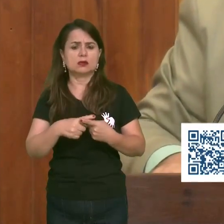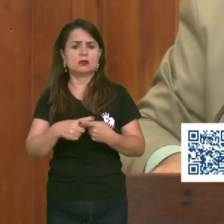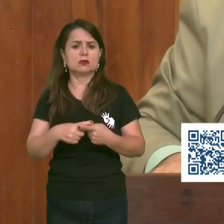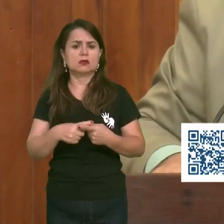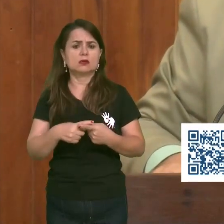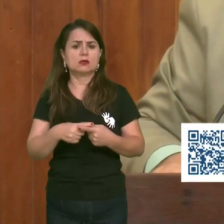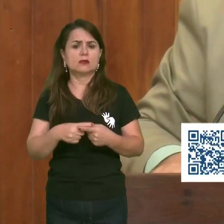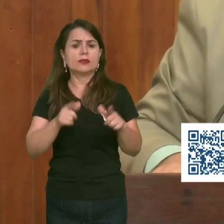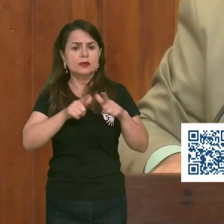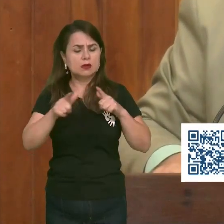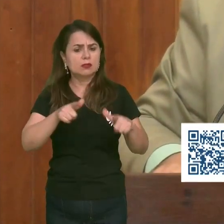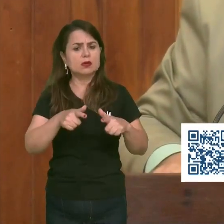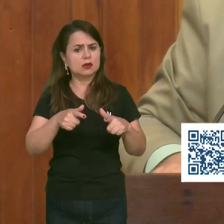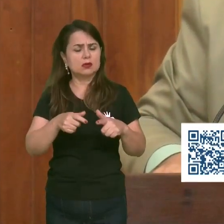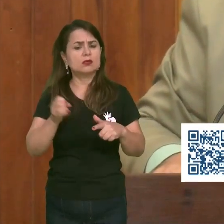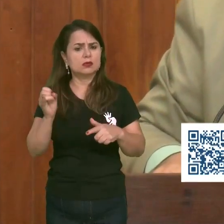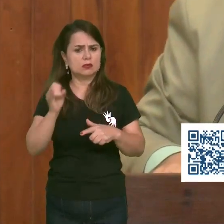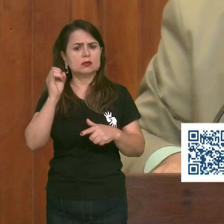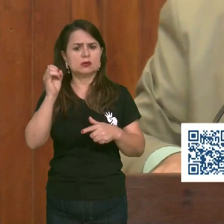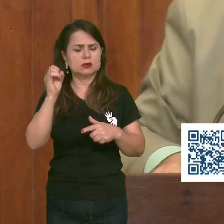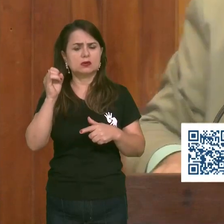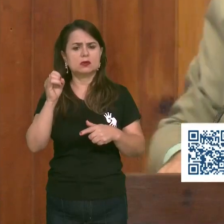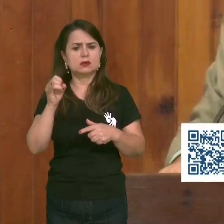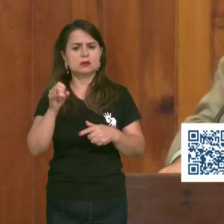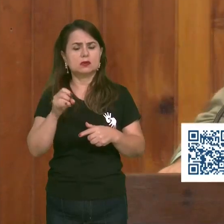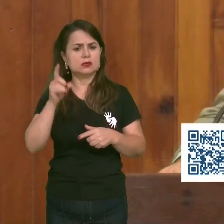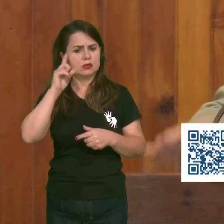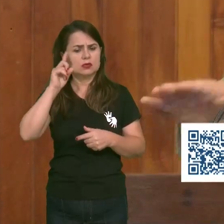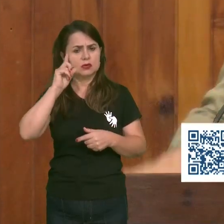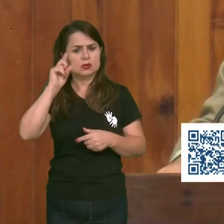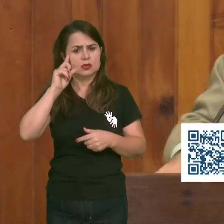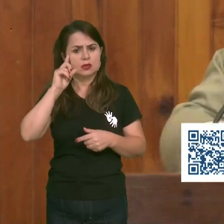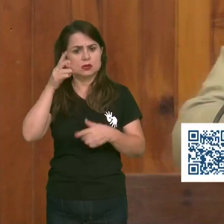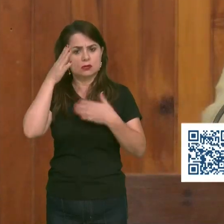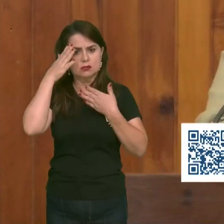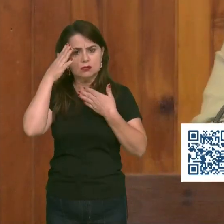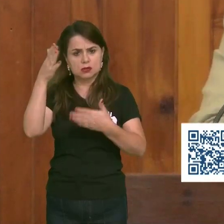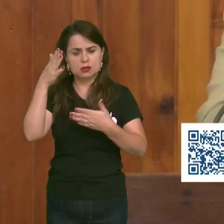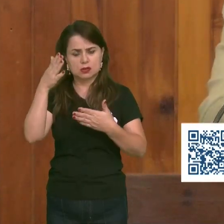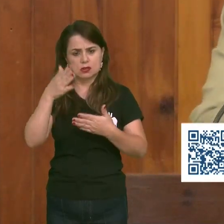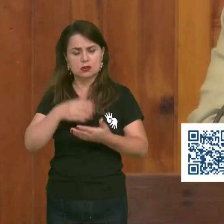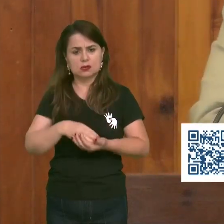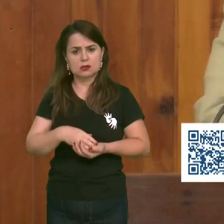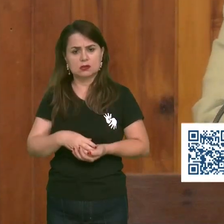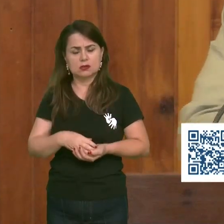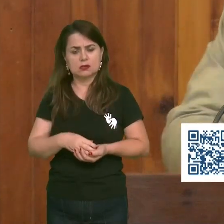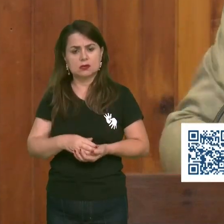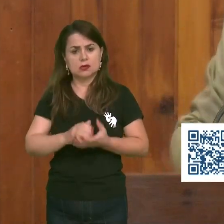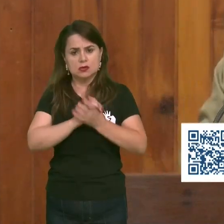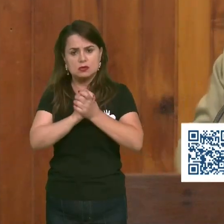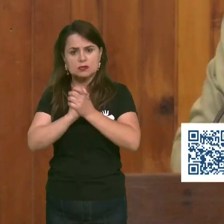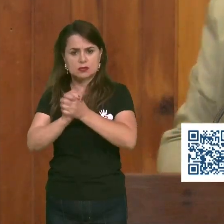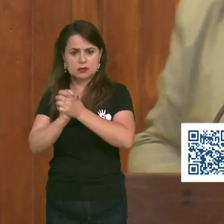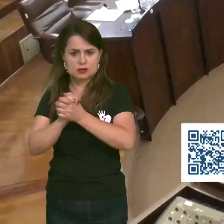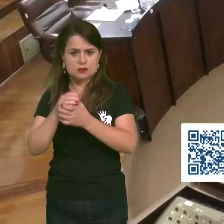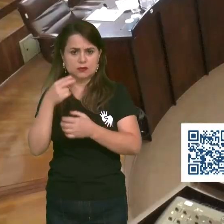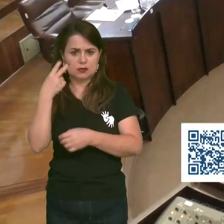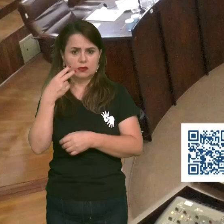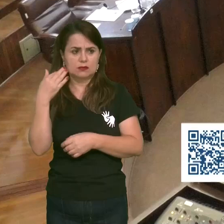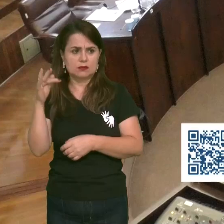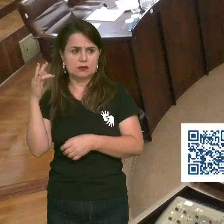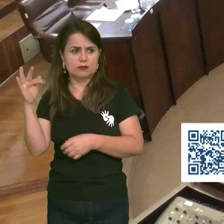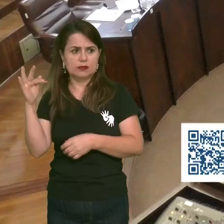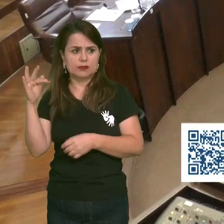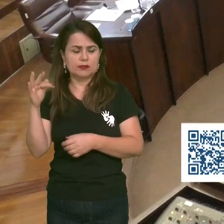os seus trabalhos instruções Enfim no dia a dia obrigado senhor presidente das minhas considerações e comentar mais uma vez o vereador fefi